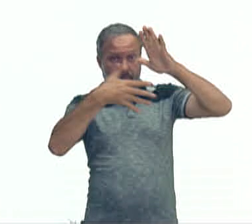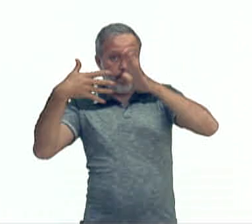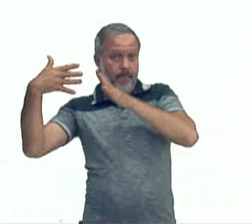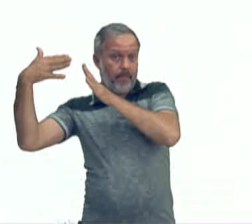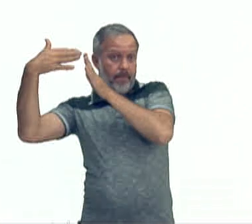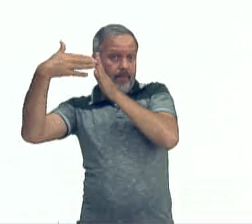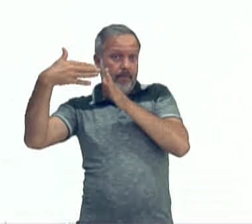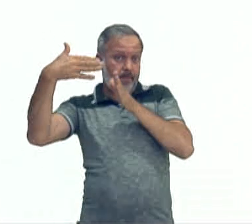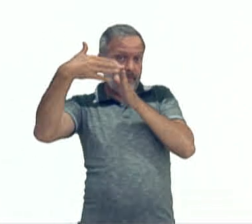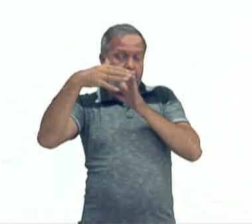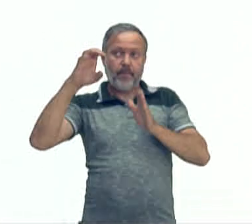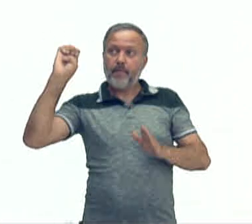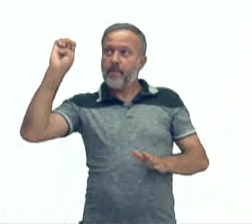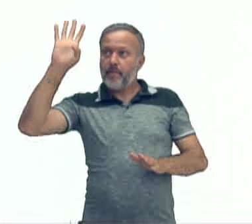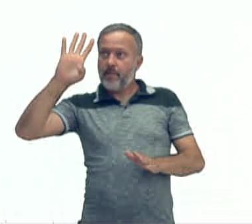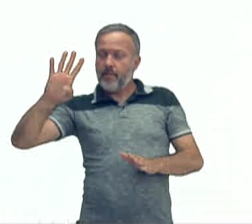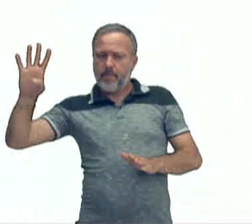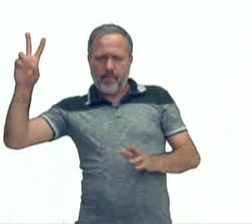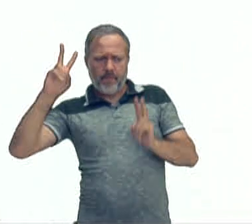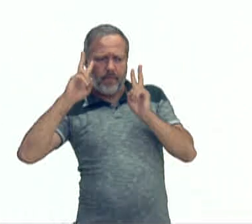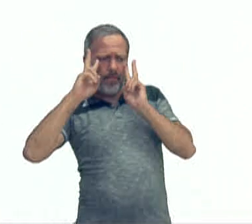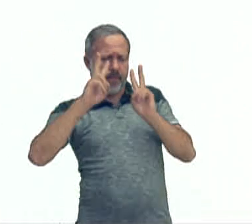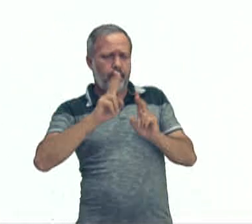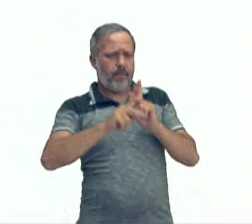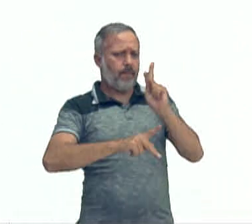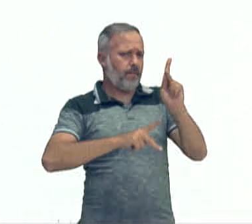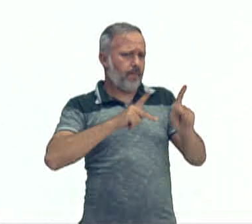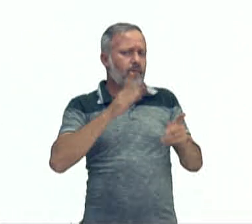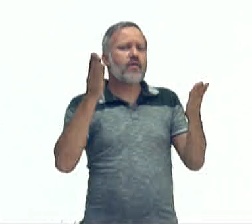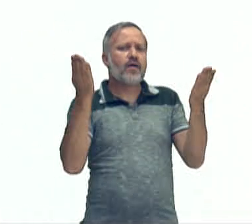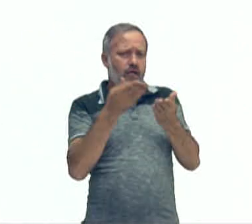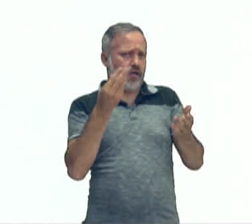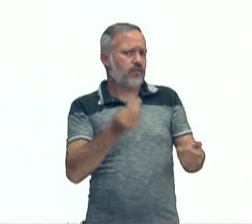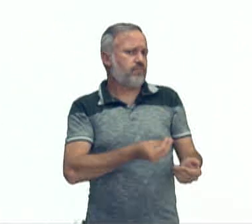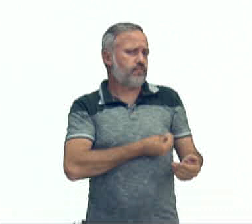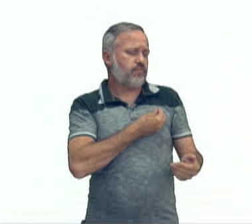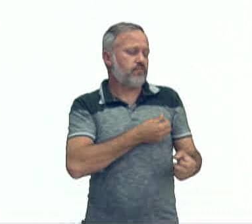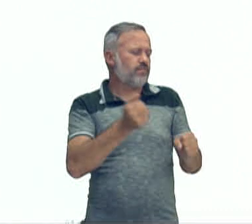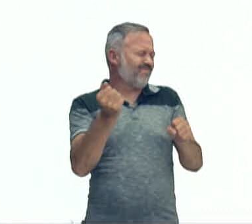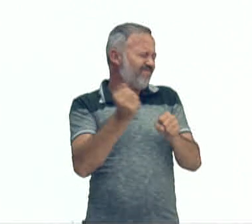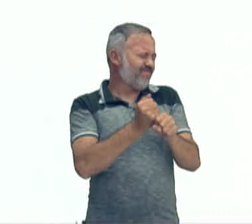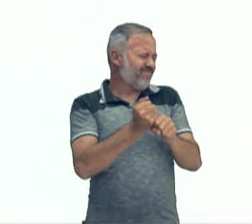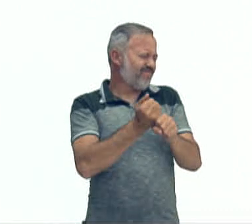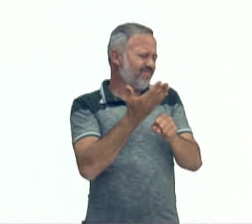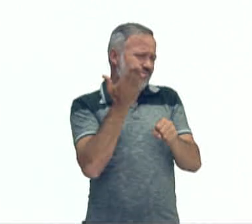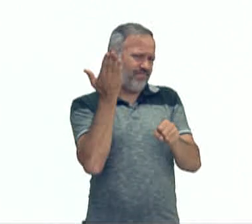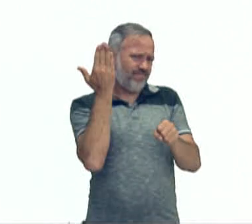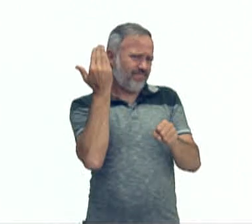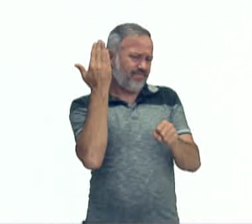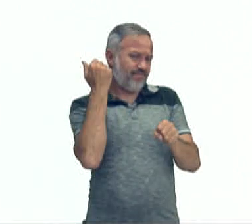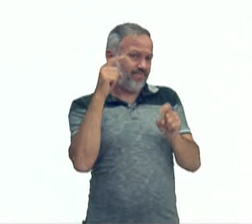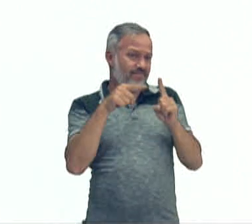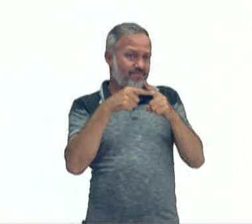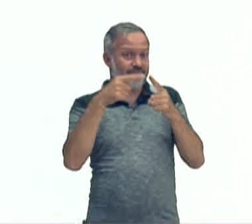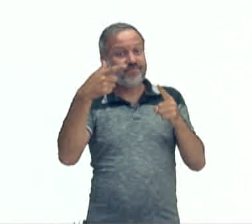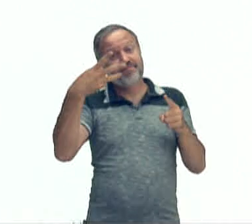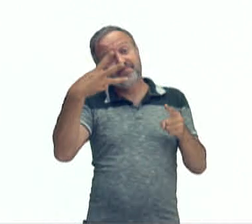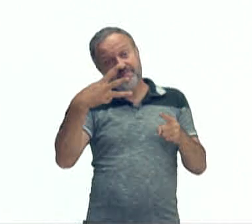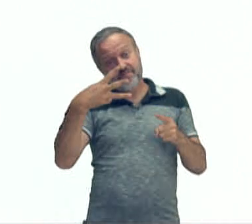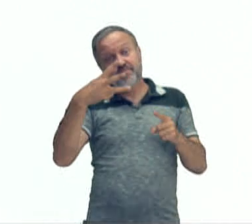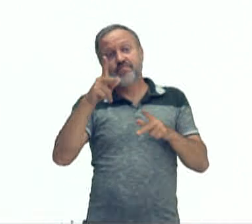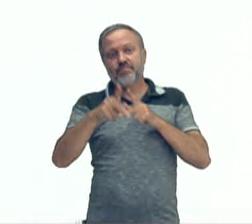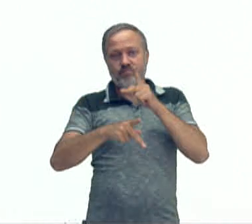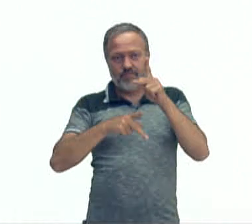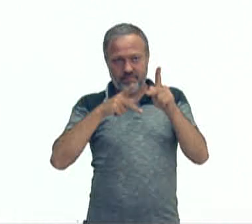encontraram inúmeros povos que ocupavam o continente há milhares de anos. Dentre os vários povos, 3 se destacaram por terem,